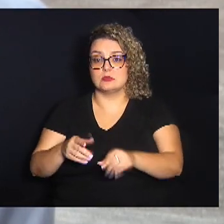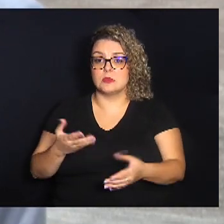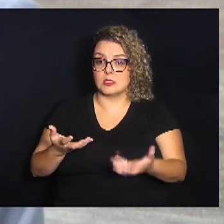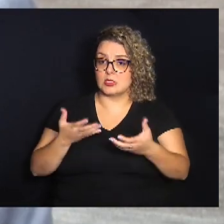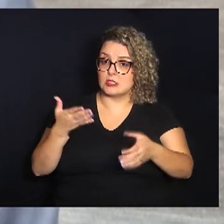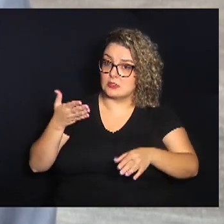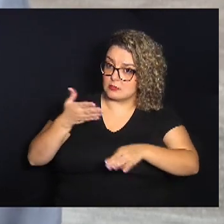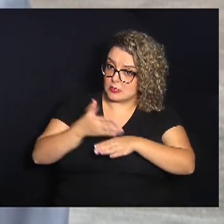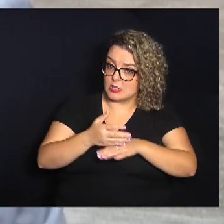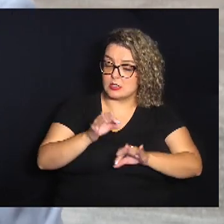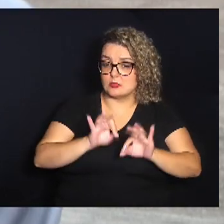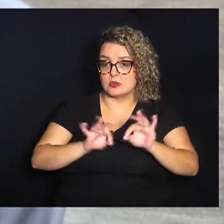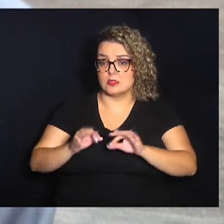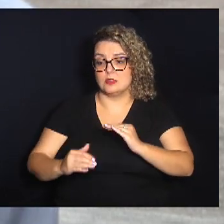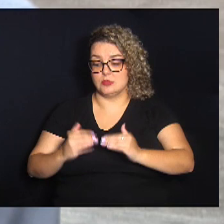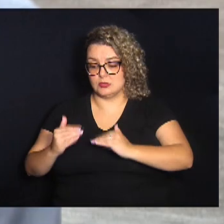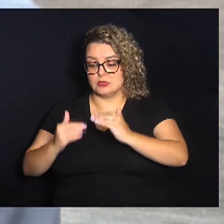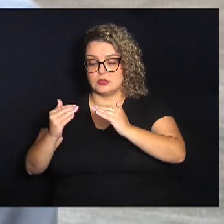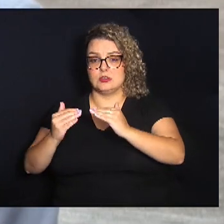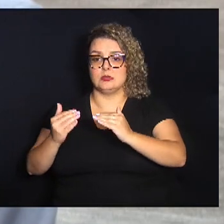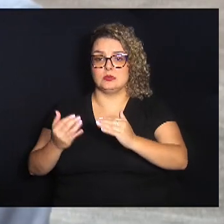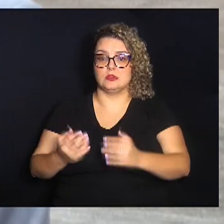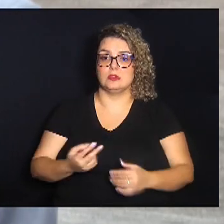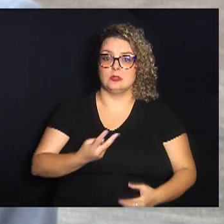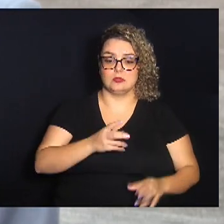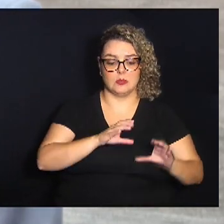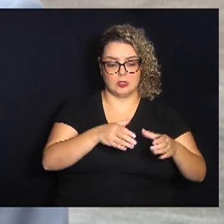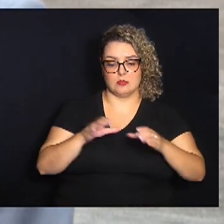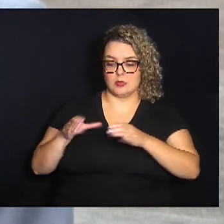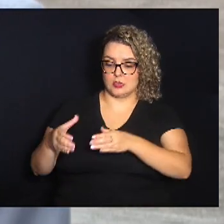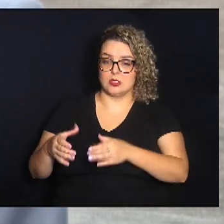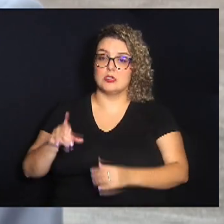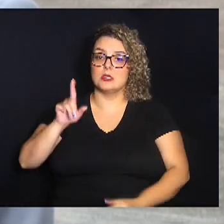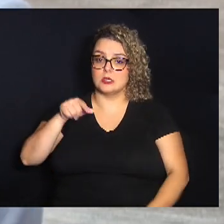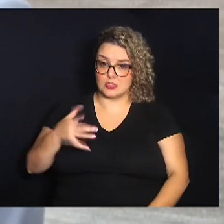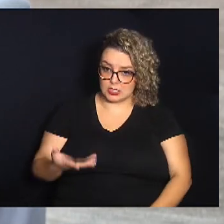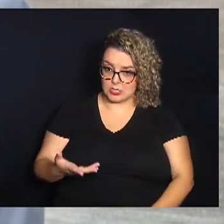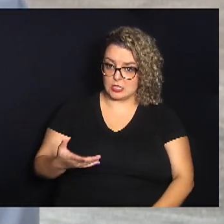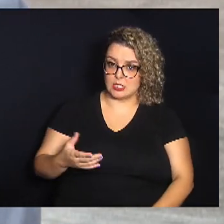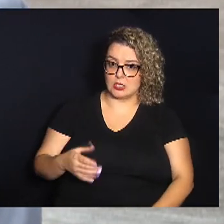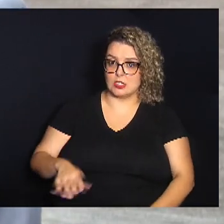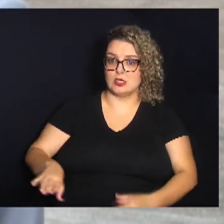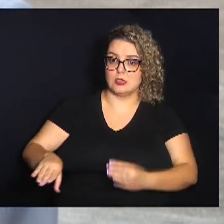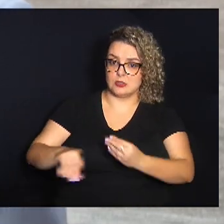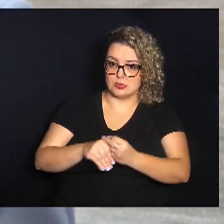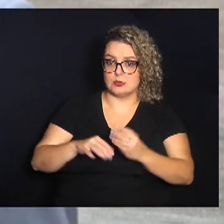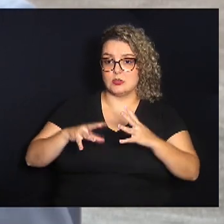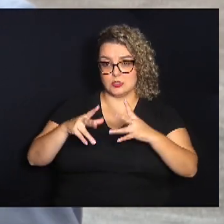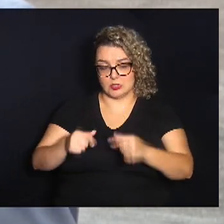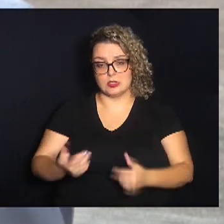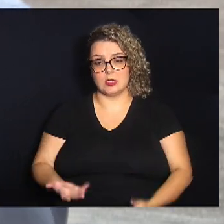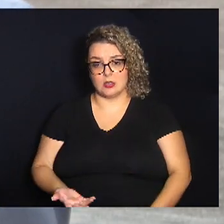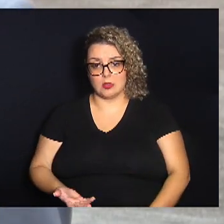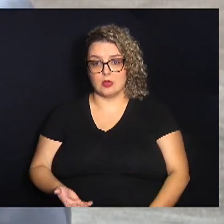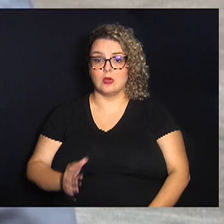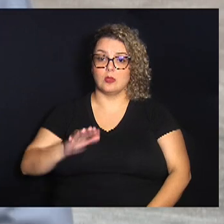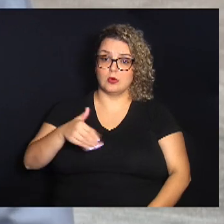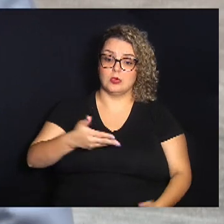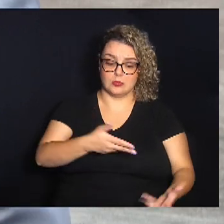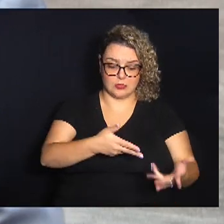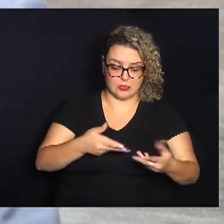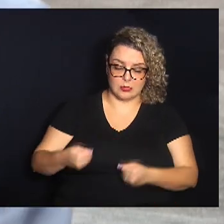desse projeto. Nós desenvolvemos com as duas equipes e se tornou aí o substitutivo, onde convidamos todos os nossos